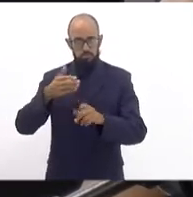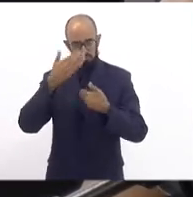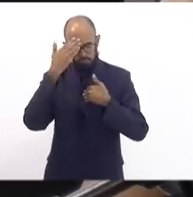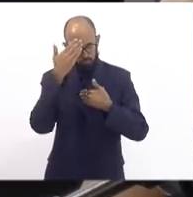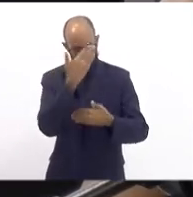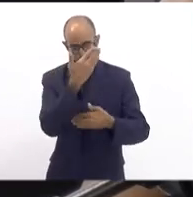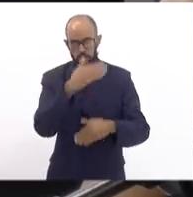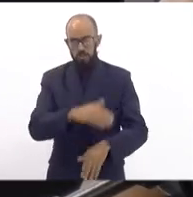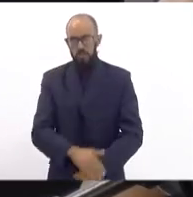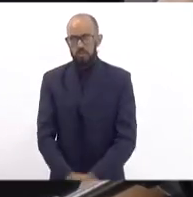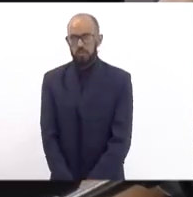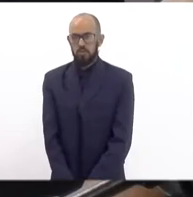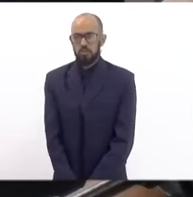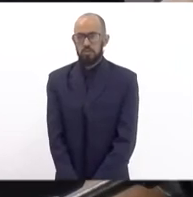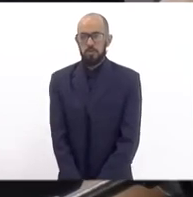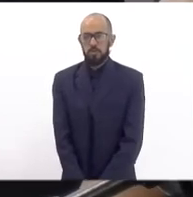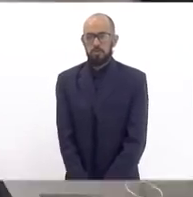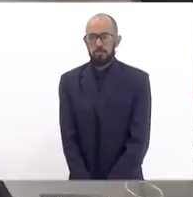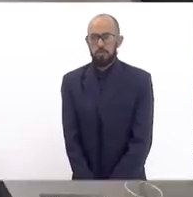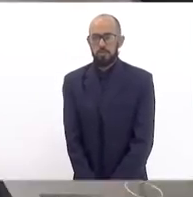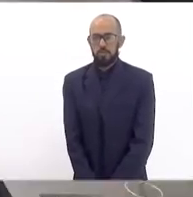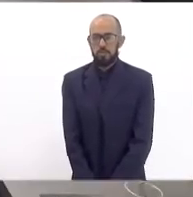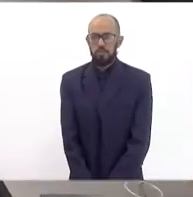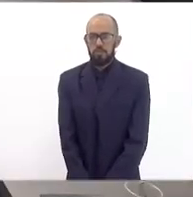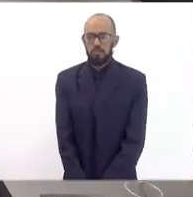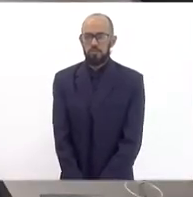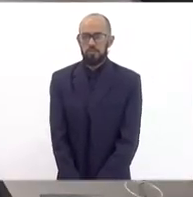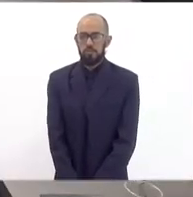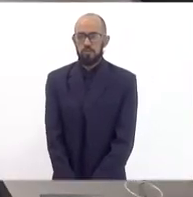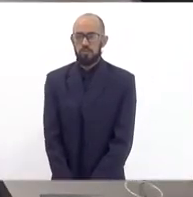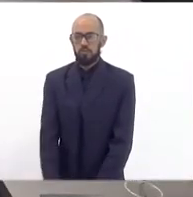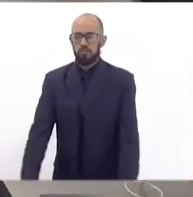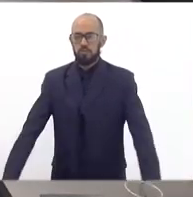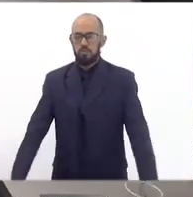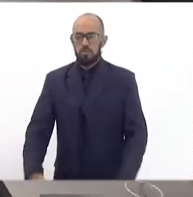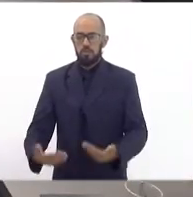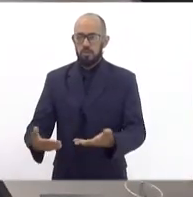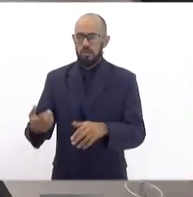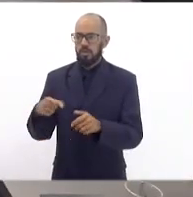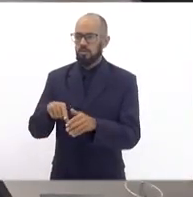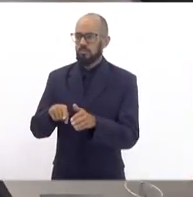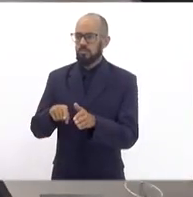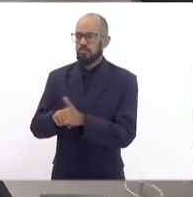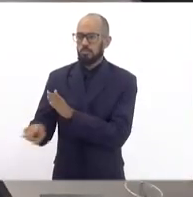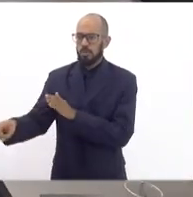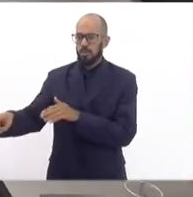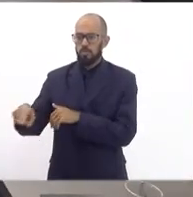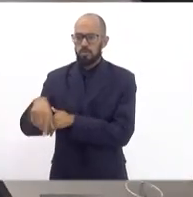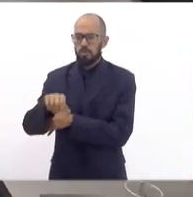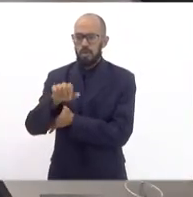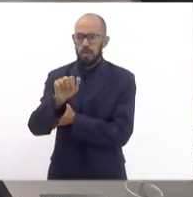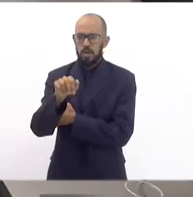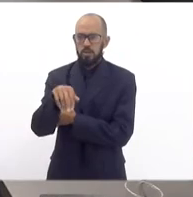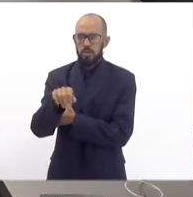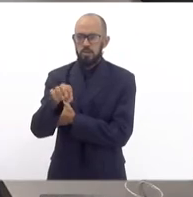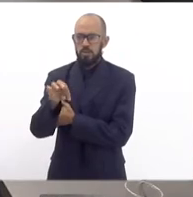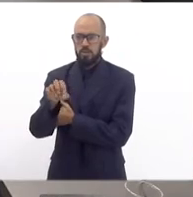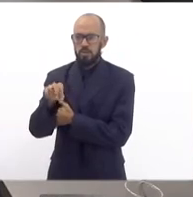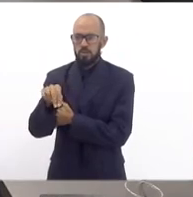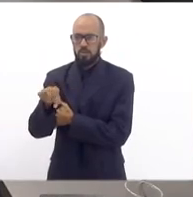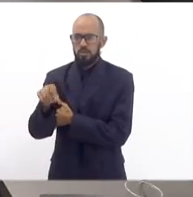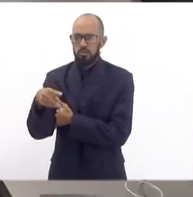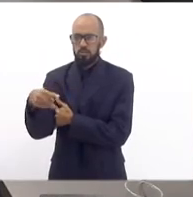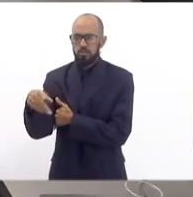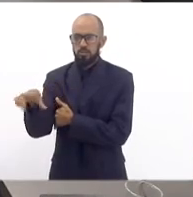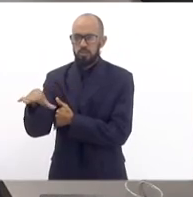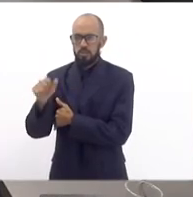obrigado. Eu queria ouvir o nosso defensor público, acho que queria fazer uma pergunta à Getransp, e eu passei para a enfermeira Regiane que ela tinha